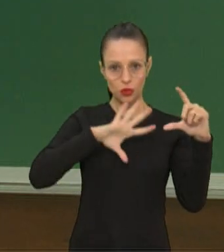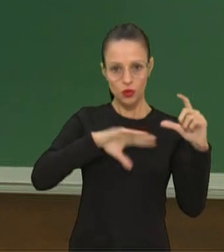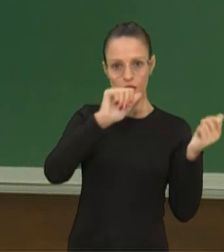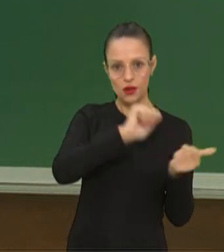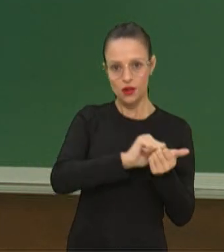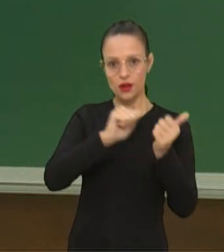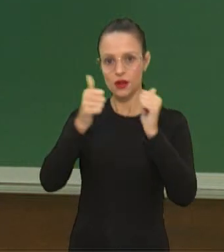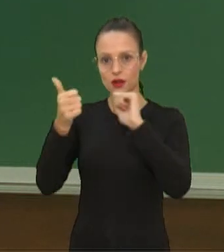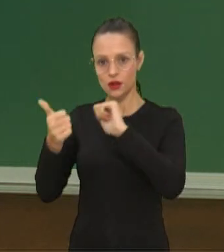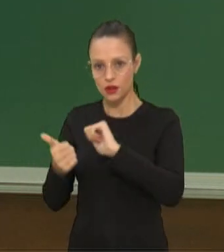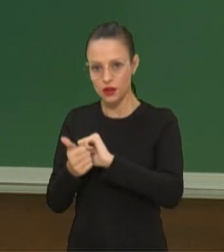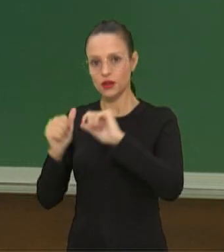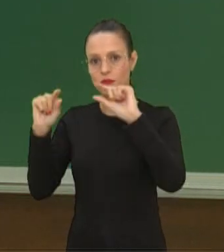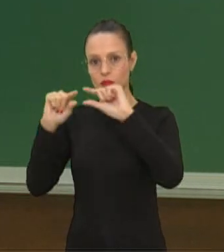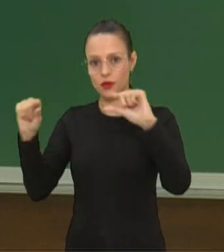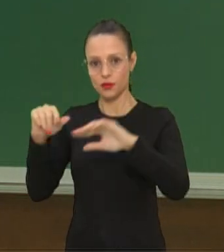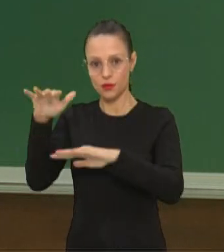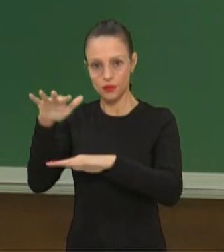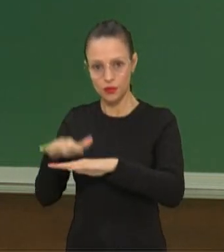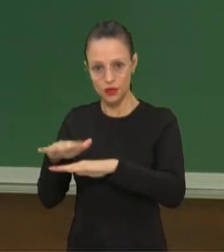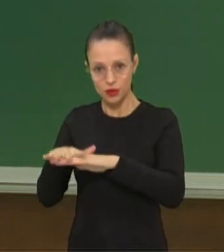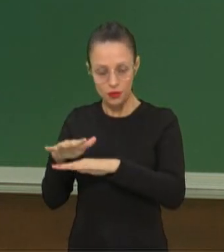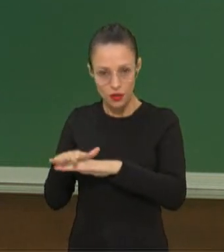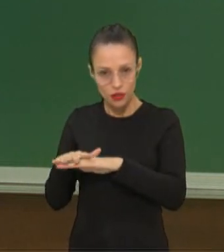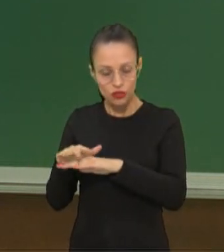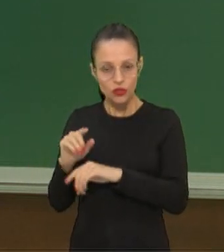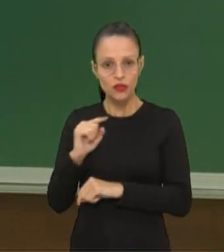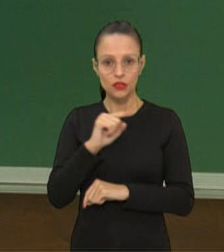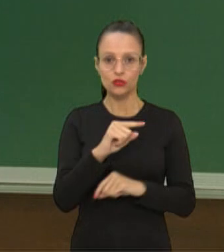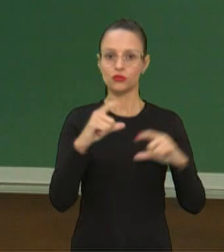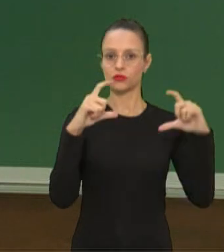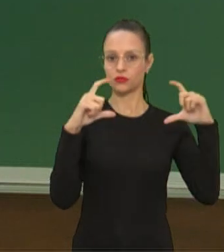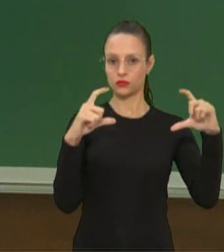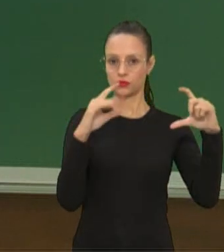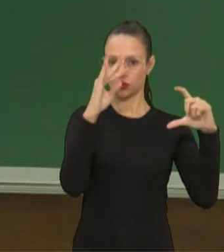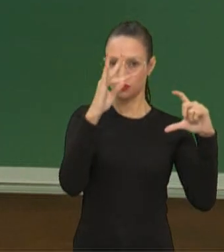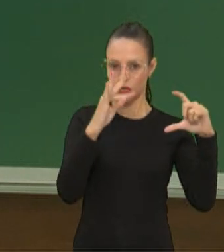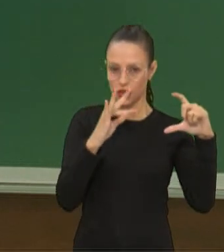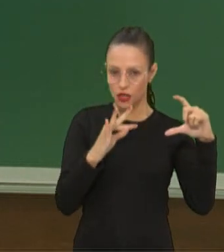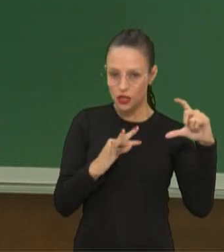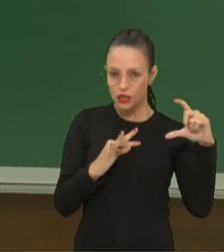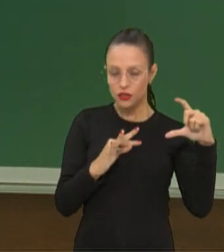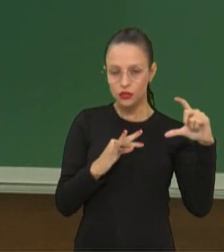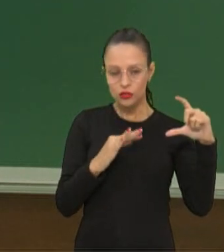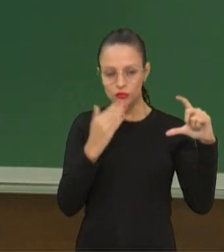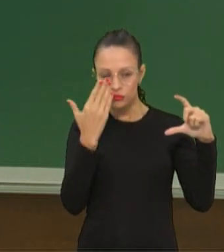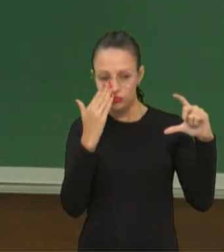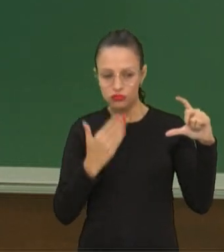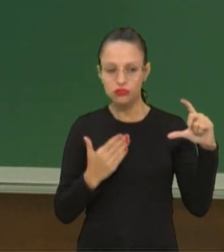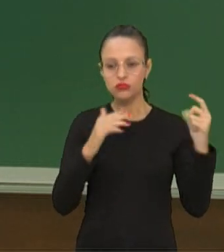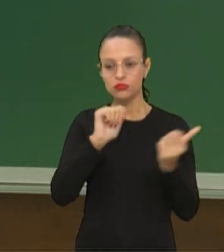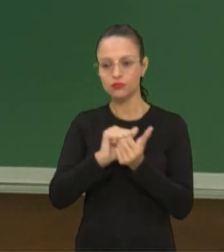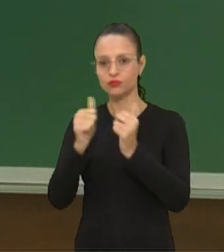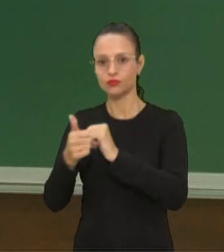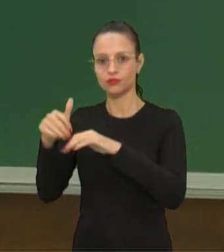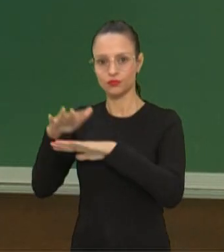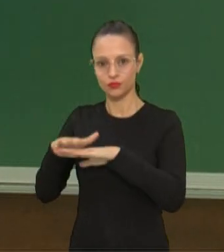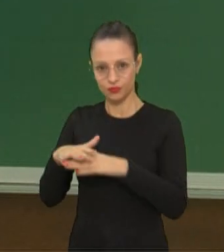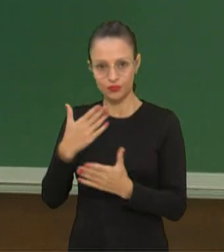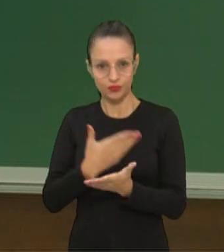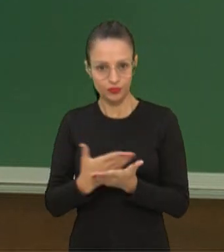A equação é um tipo de sentença matemática. E nós vamos transformar os problemas que nós temos nesse tipo de sentença matemática. Vamos começar